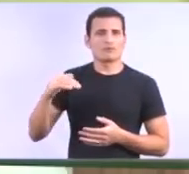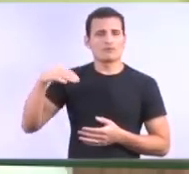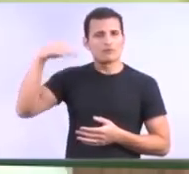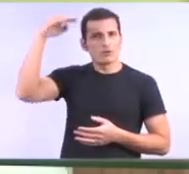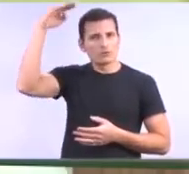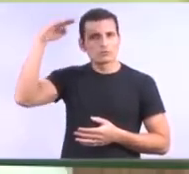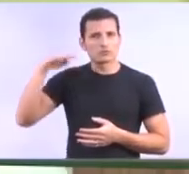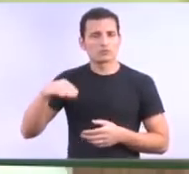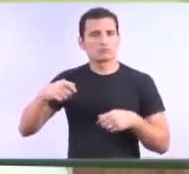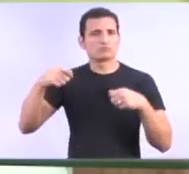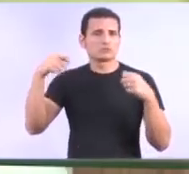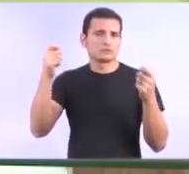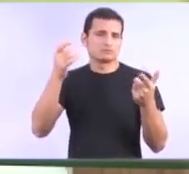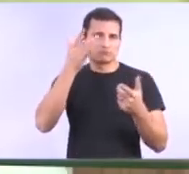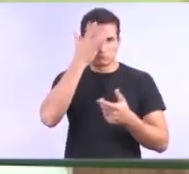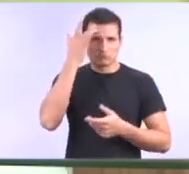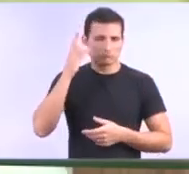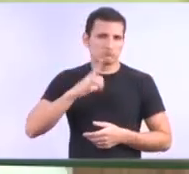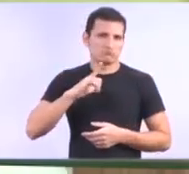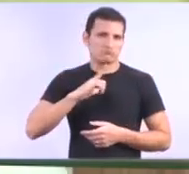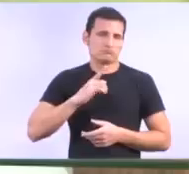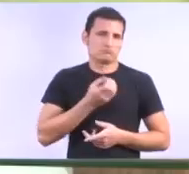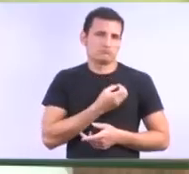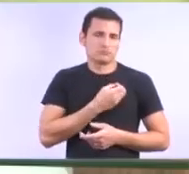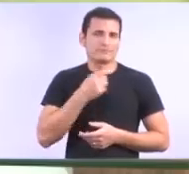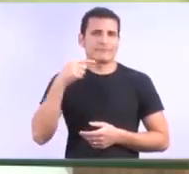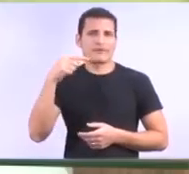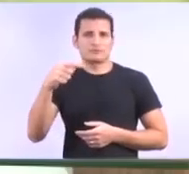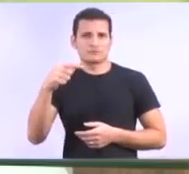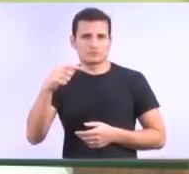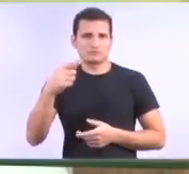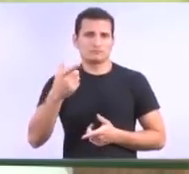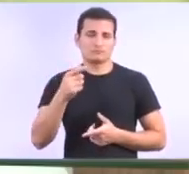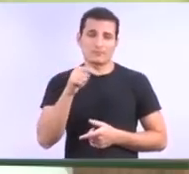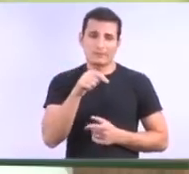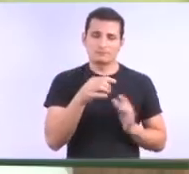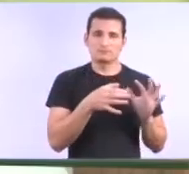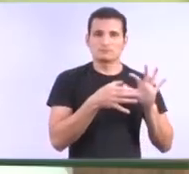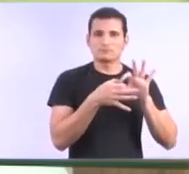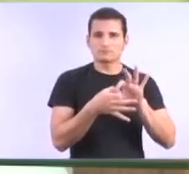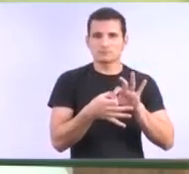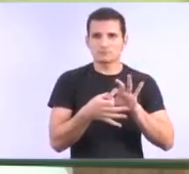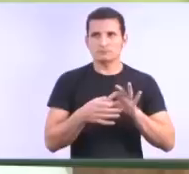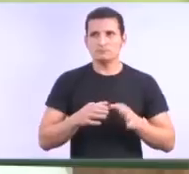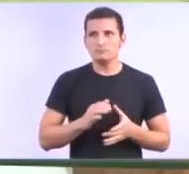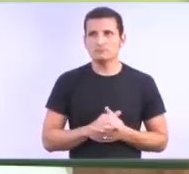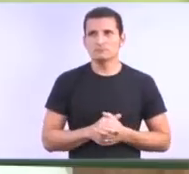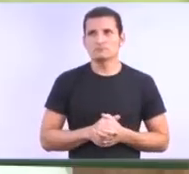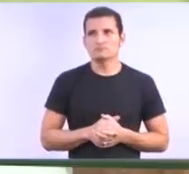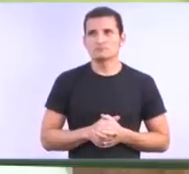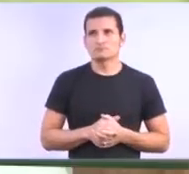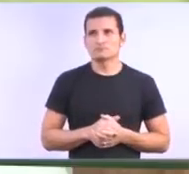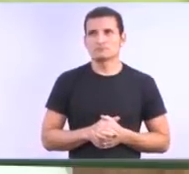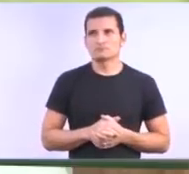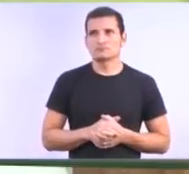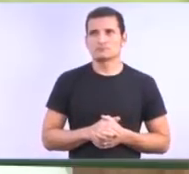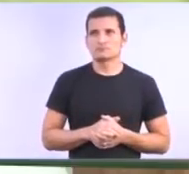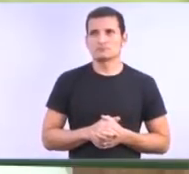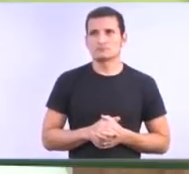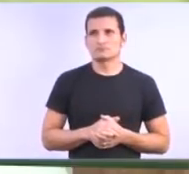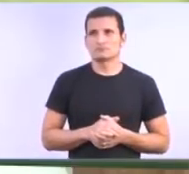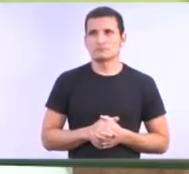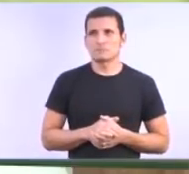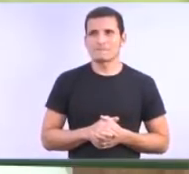um valor negativo, seria algo para o nosso contexto. Então, procurem trabalhar essa situação,